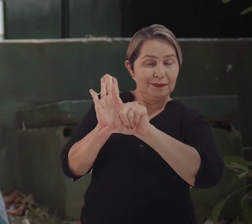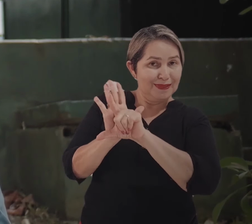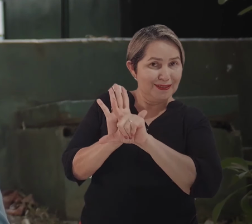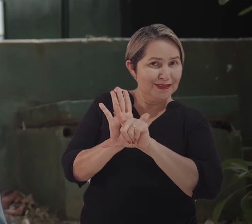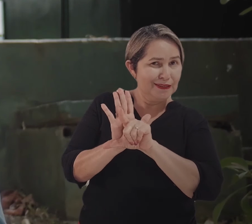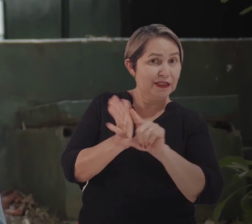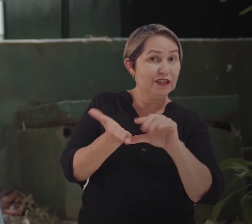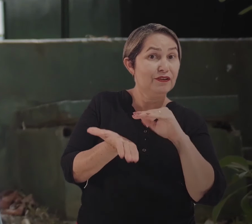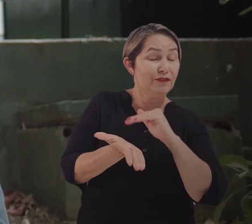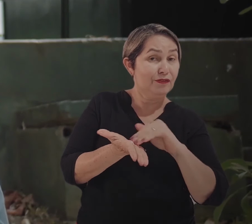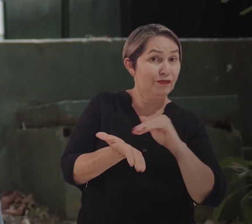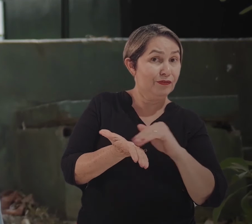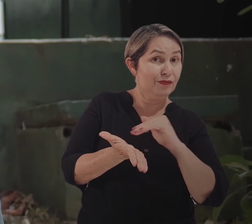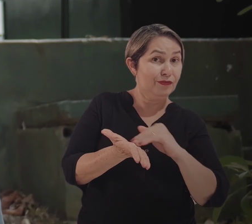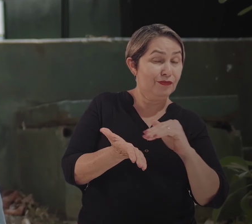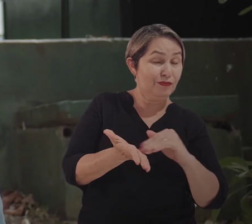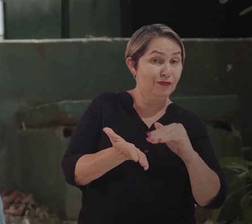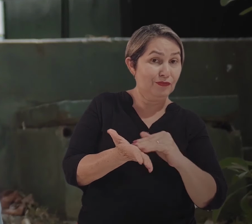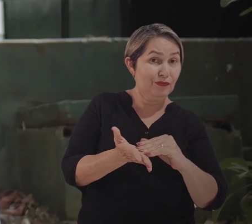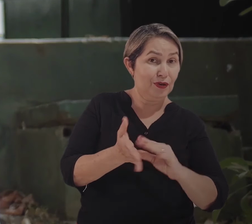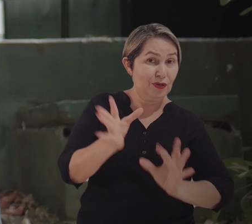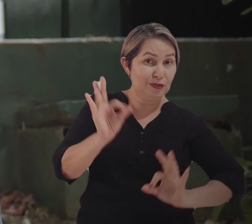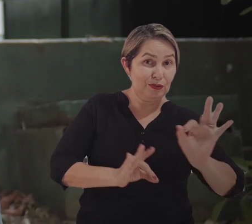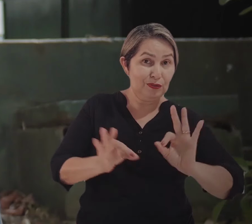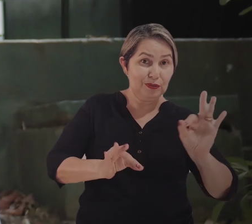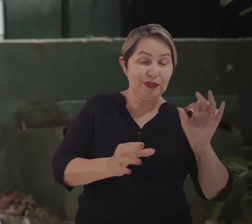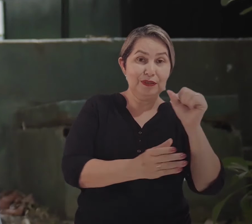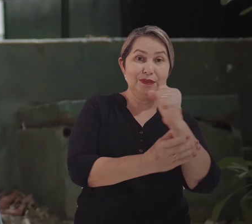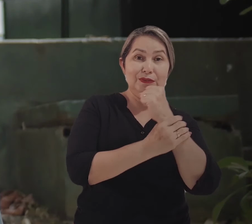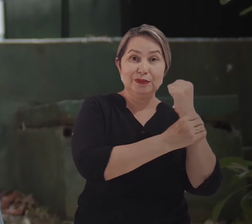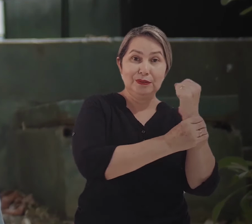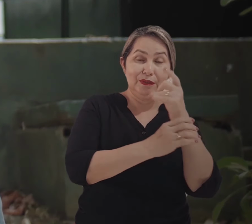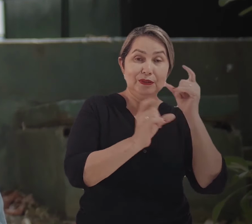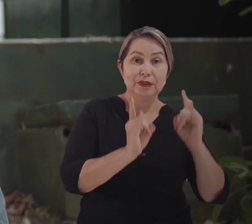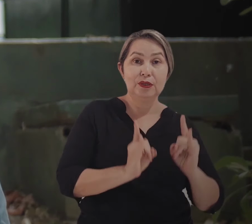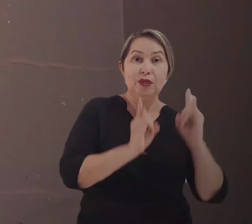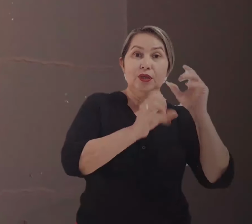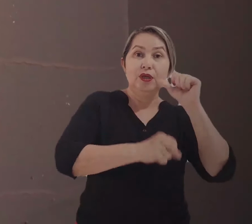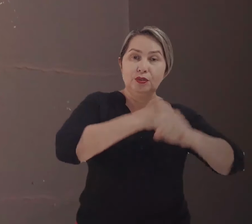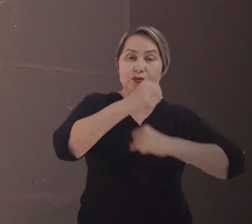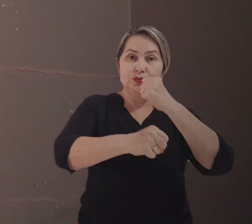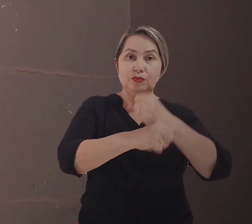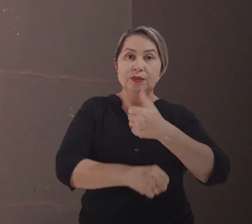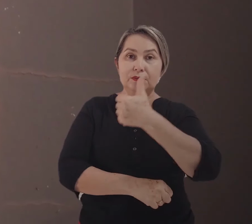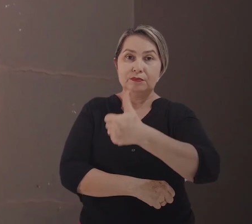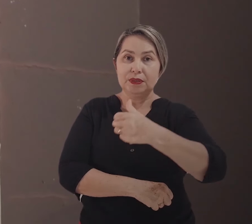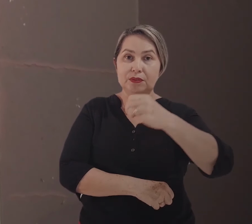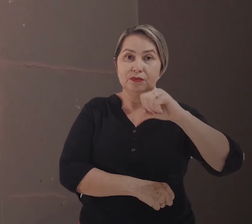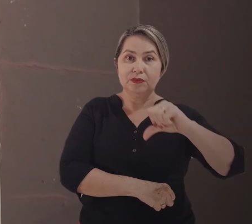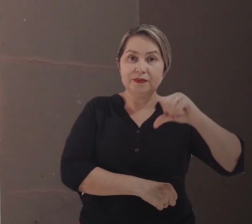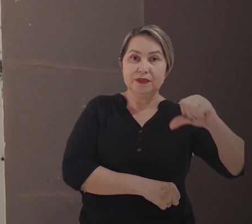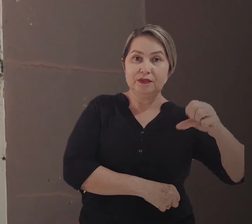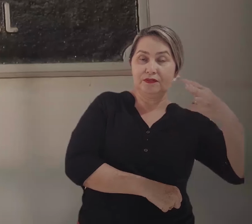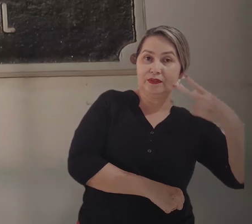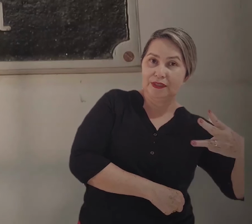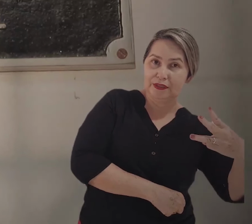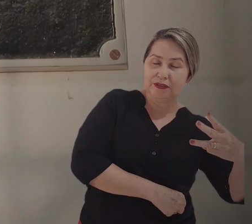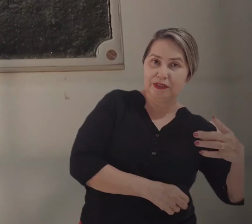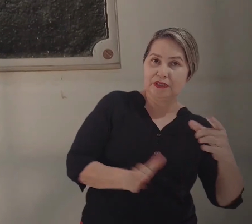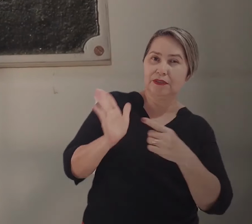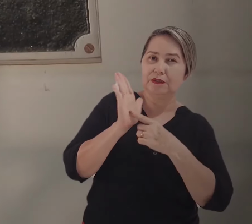como ferramenta de tombo desses prédios. E o ano de 1993, que é citado, na verdade é apenas uma data